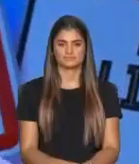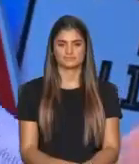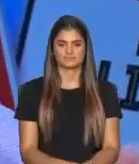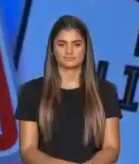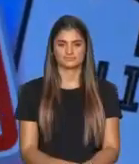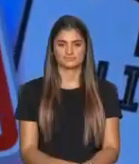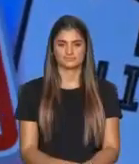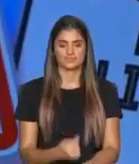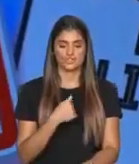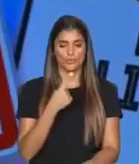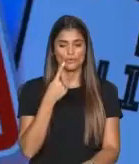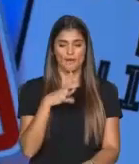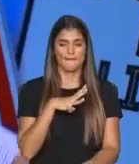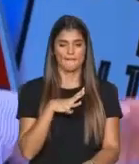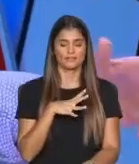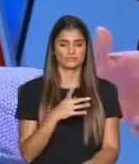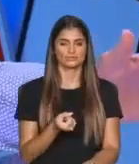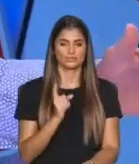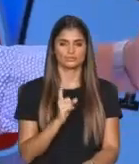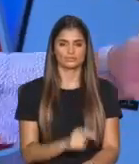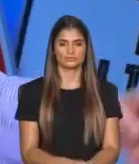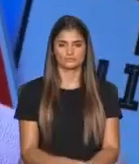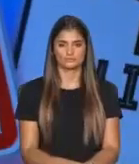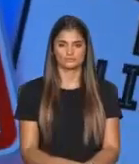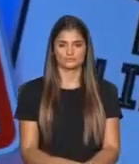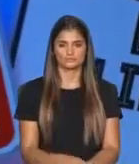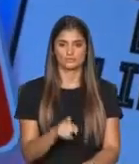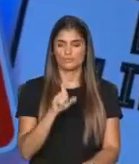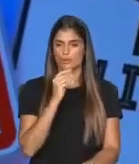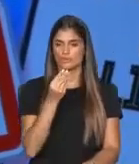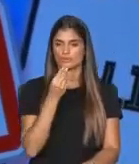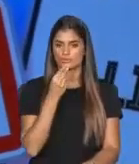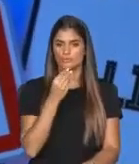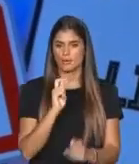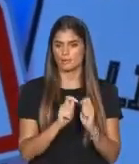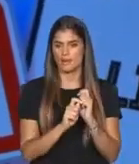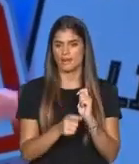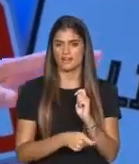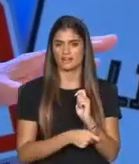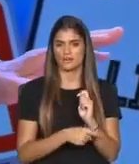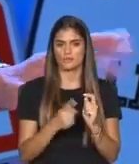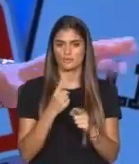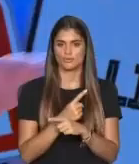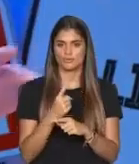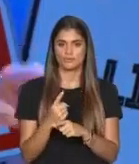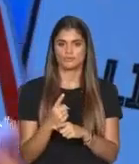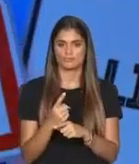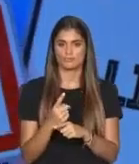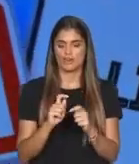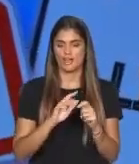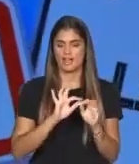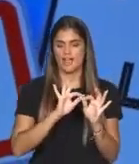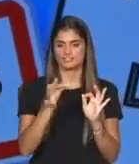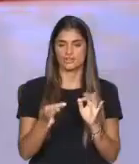Olha, eu não vivo à rasca, podes comer a banana porque ela já não tem